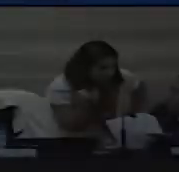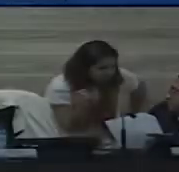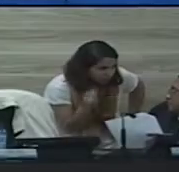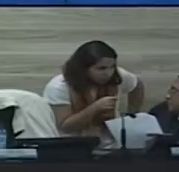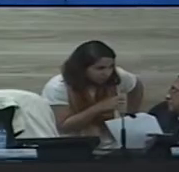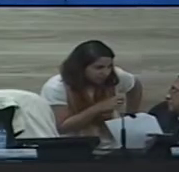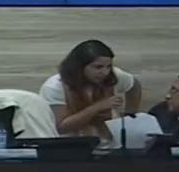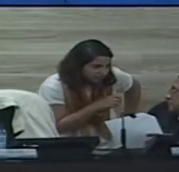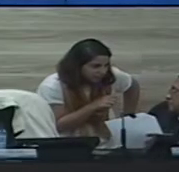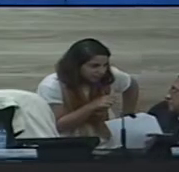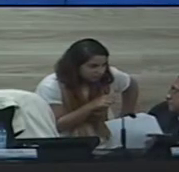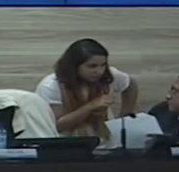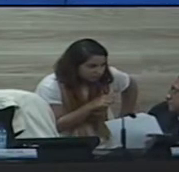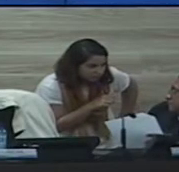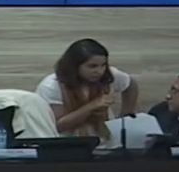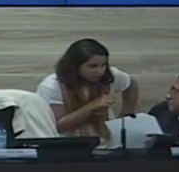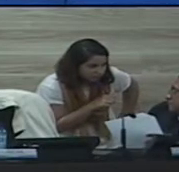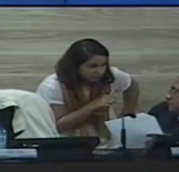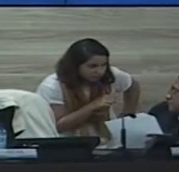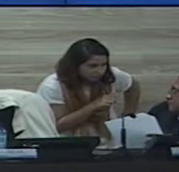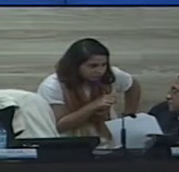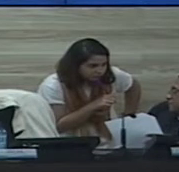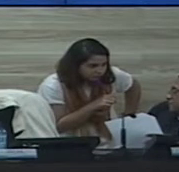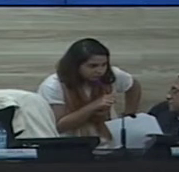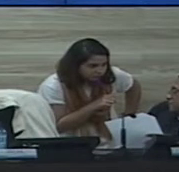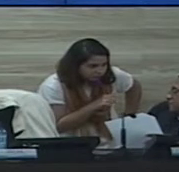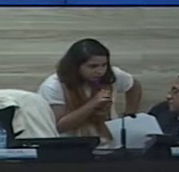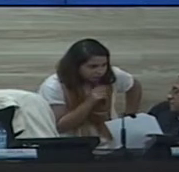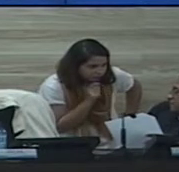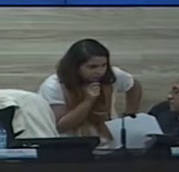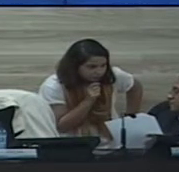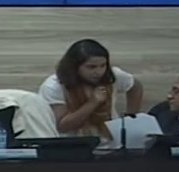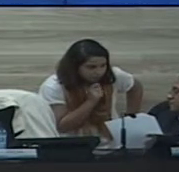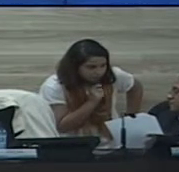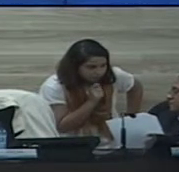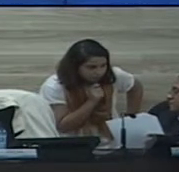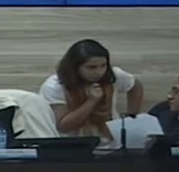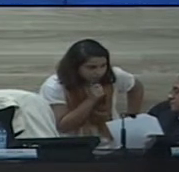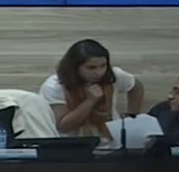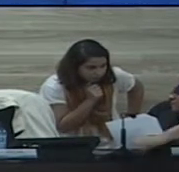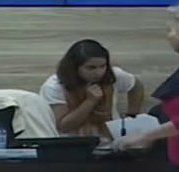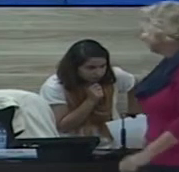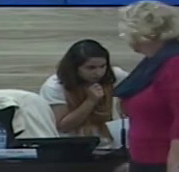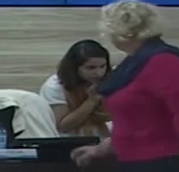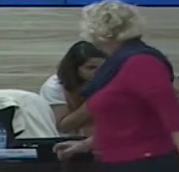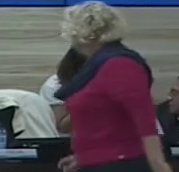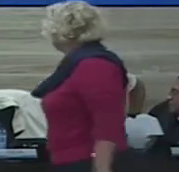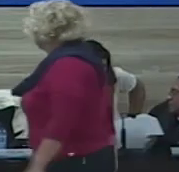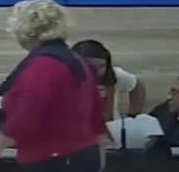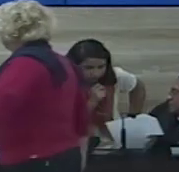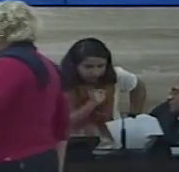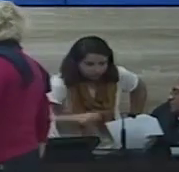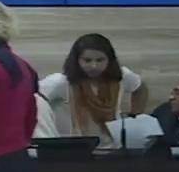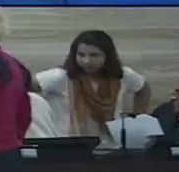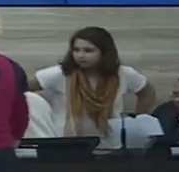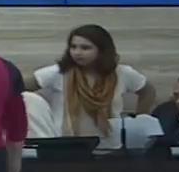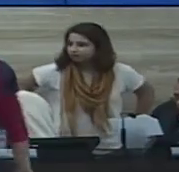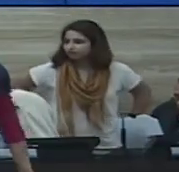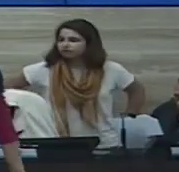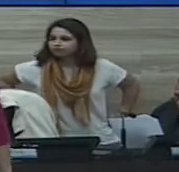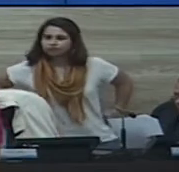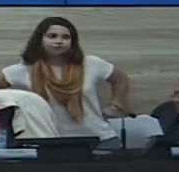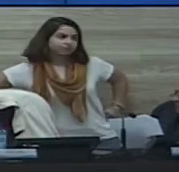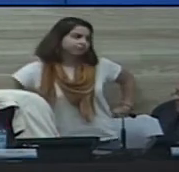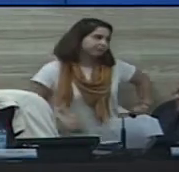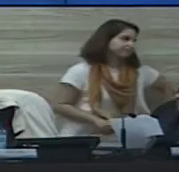então caro e na ponte foi nomeada relatora e ela não pode assumir então pensou jorge freitas que assuma